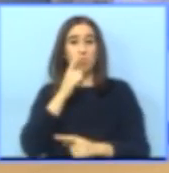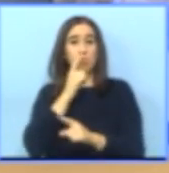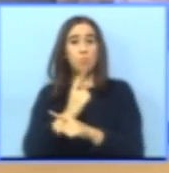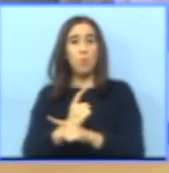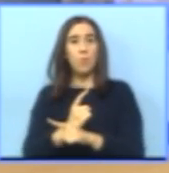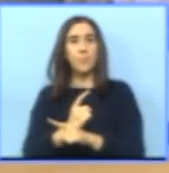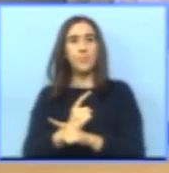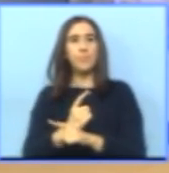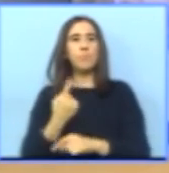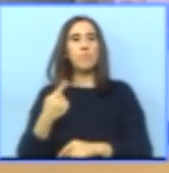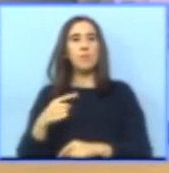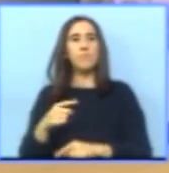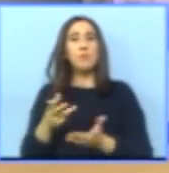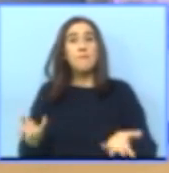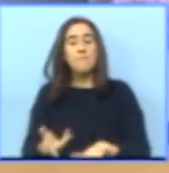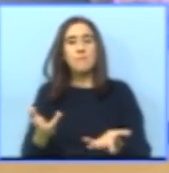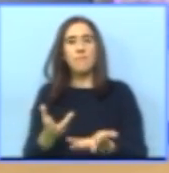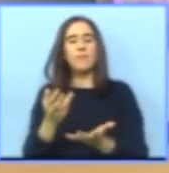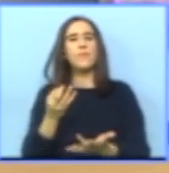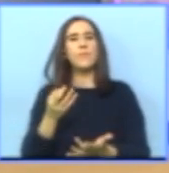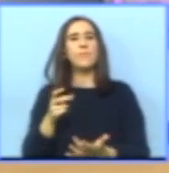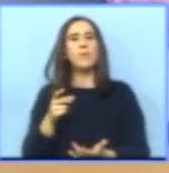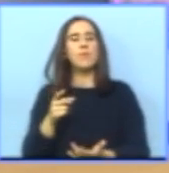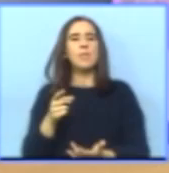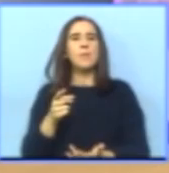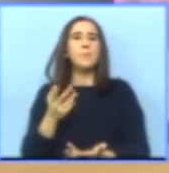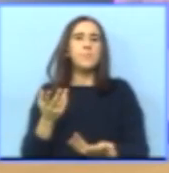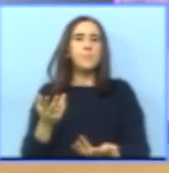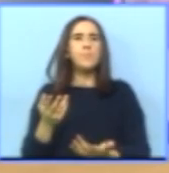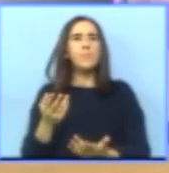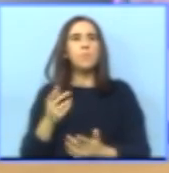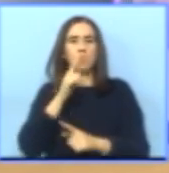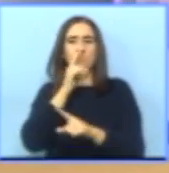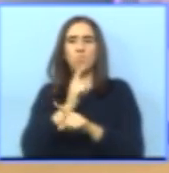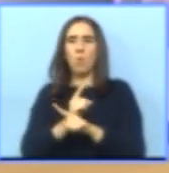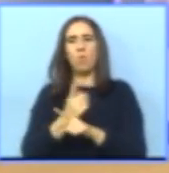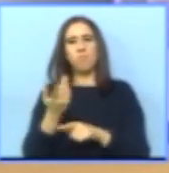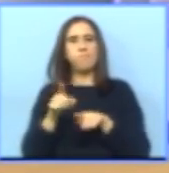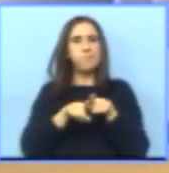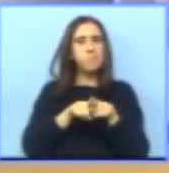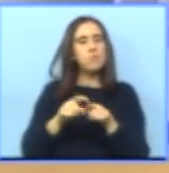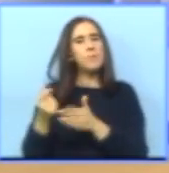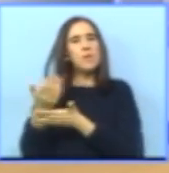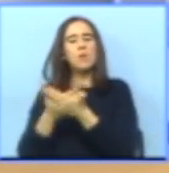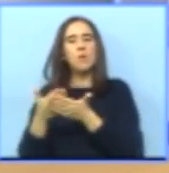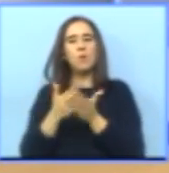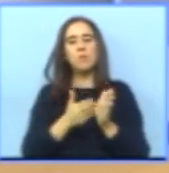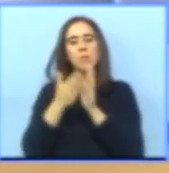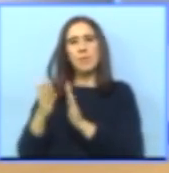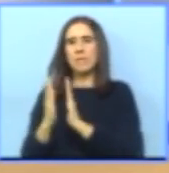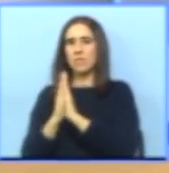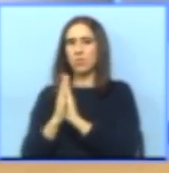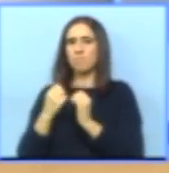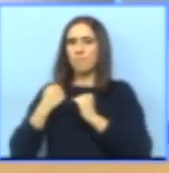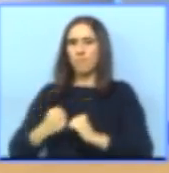havia, digamos, esse empreendimento que era, ao mesmo tempo, enfim, político, económico, havia uma componente religiosa muito